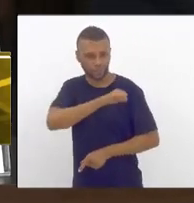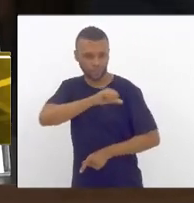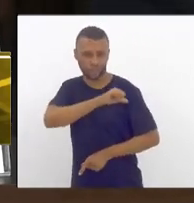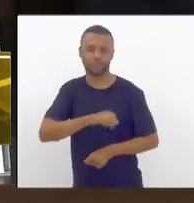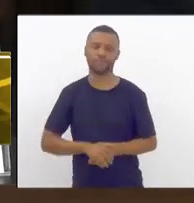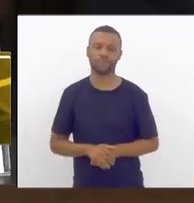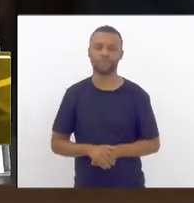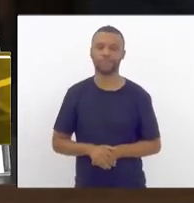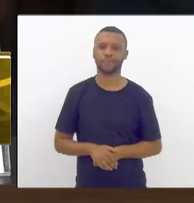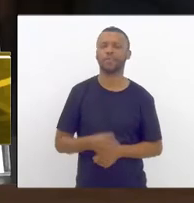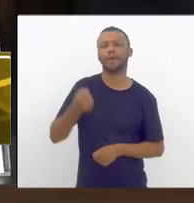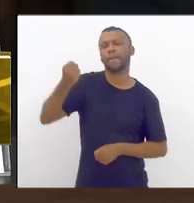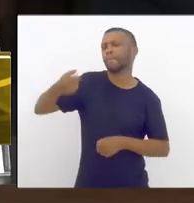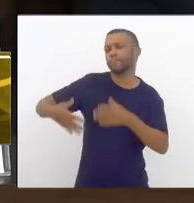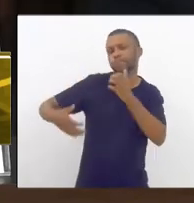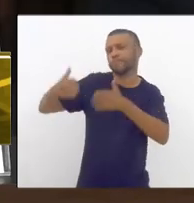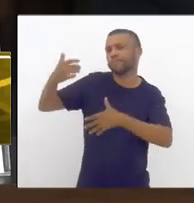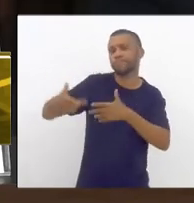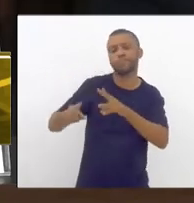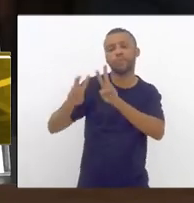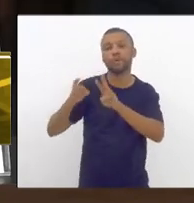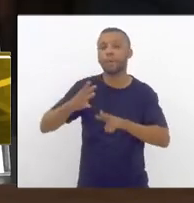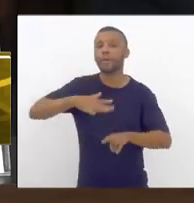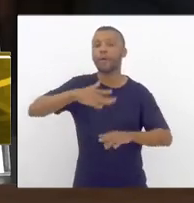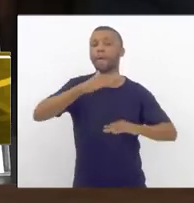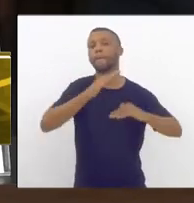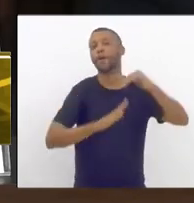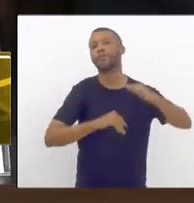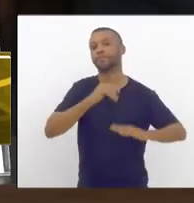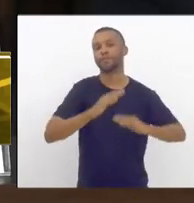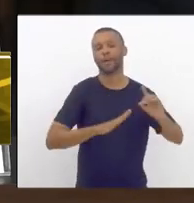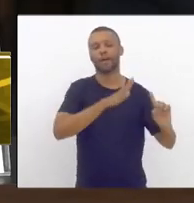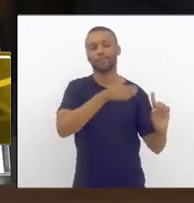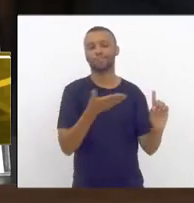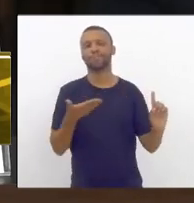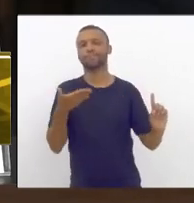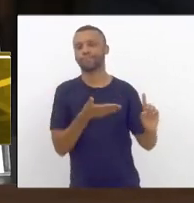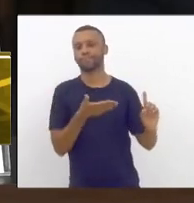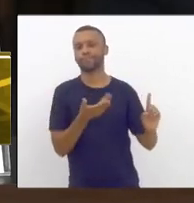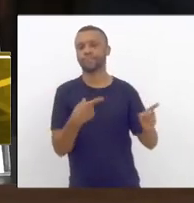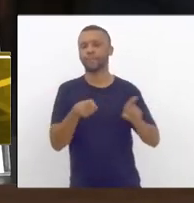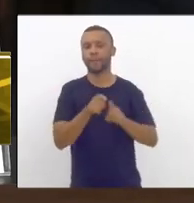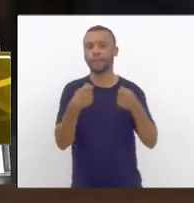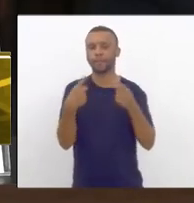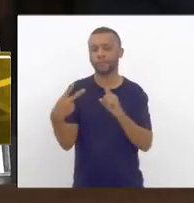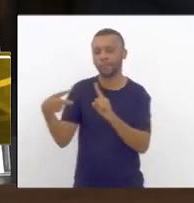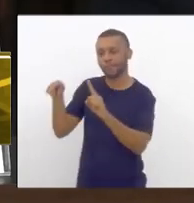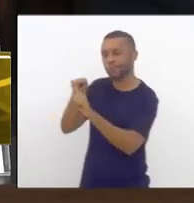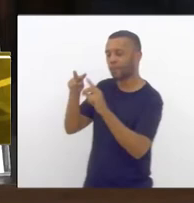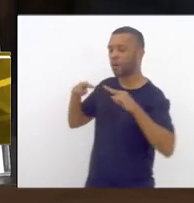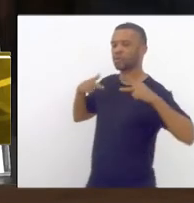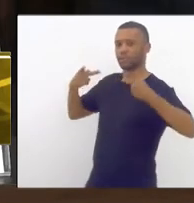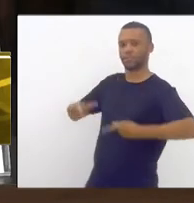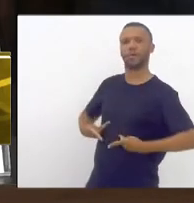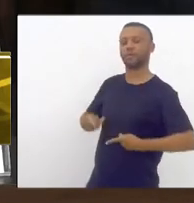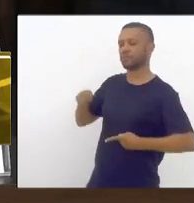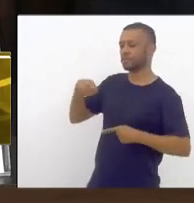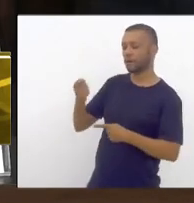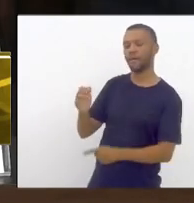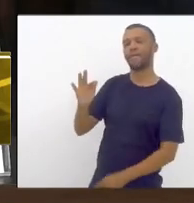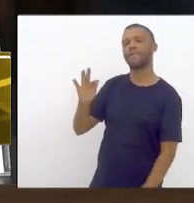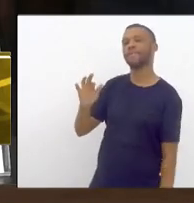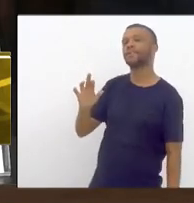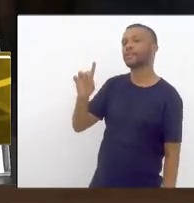do profissional Fernando a gente tem que ver também o ser humano Fernando blauer porque